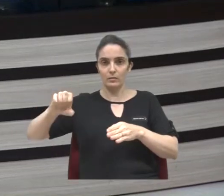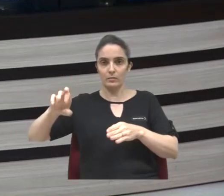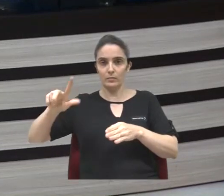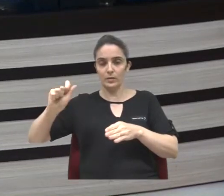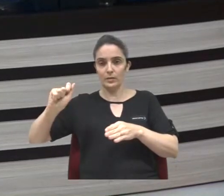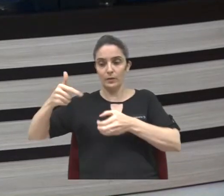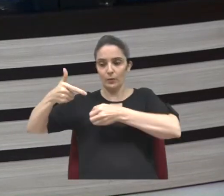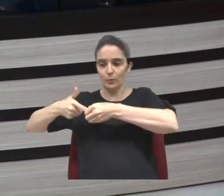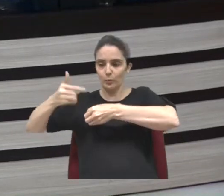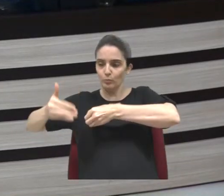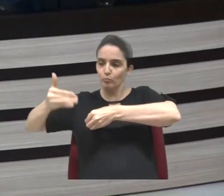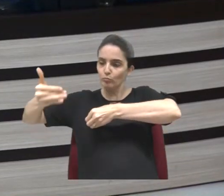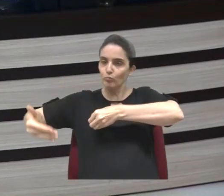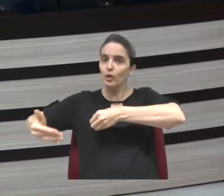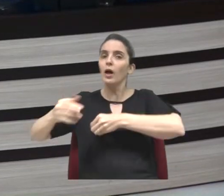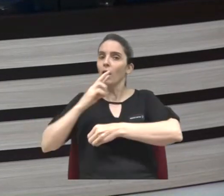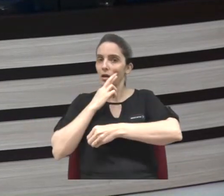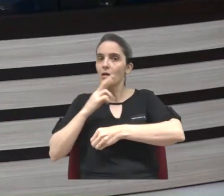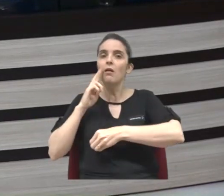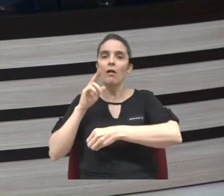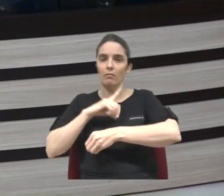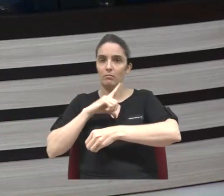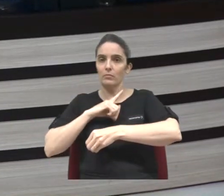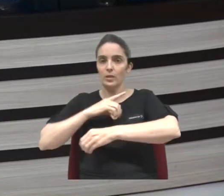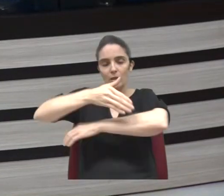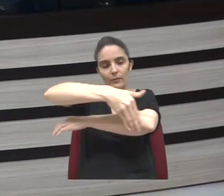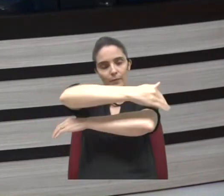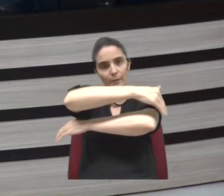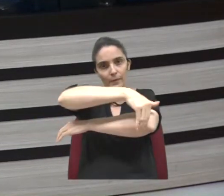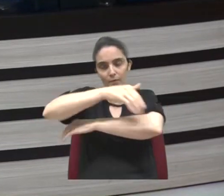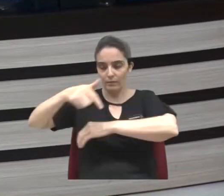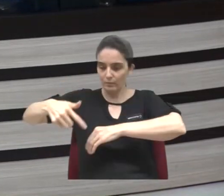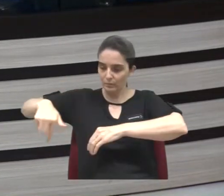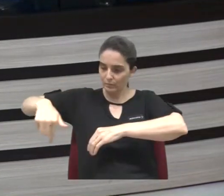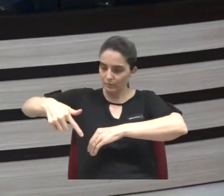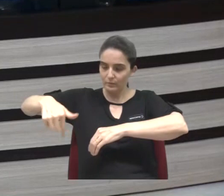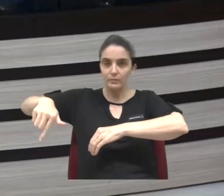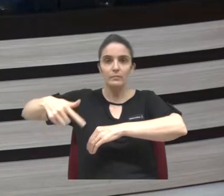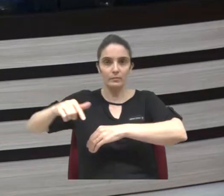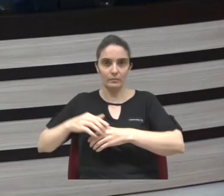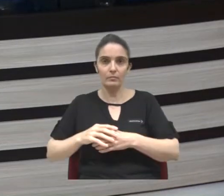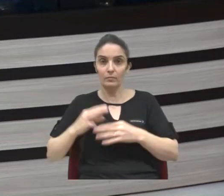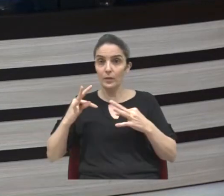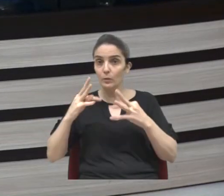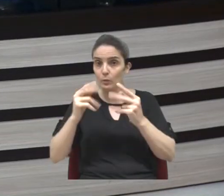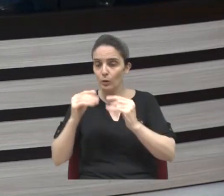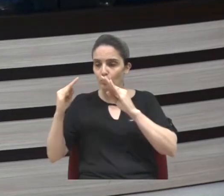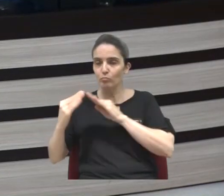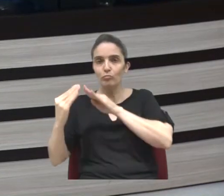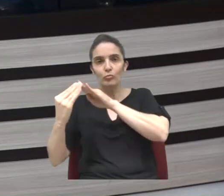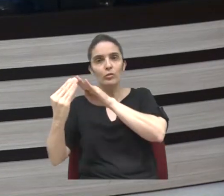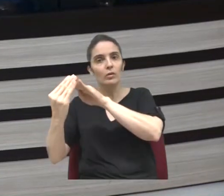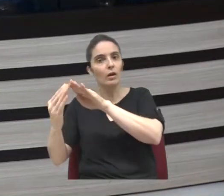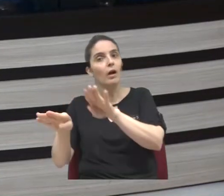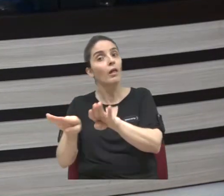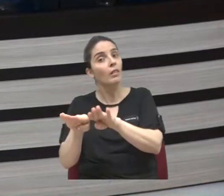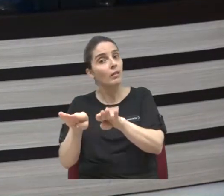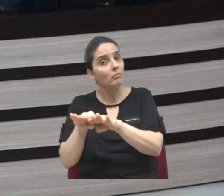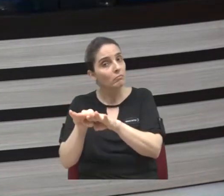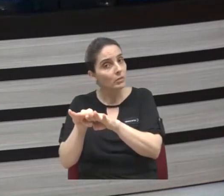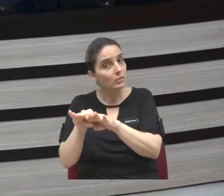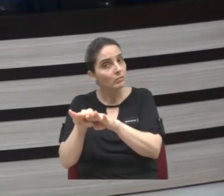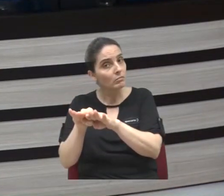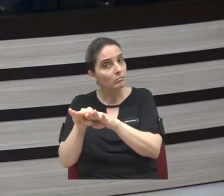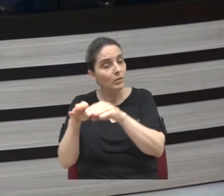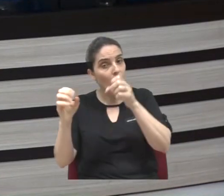um restaurante lá na esquina, perto do posto. Quase todas as casas viraram também fábrica ou